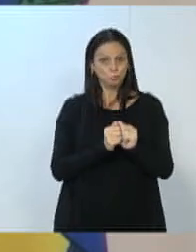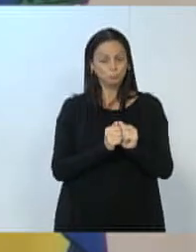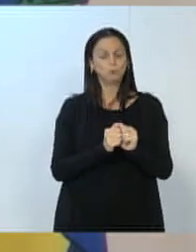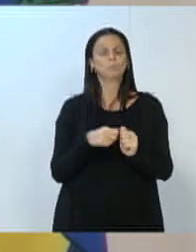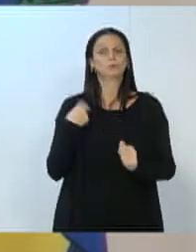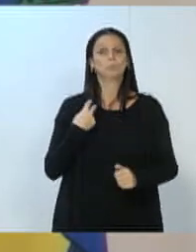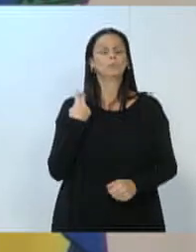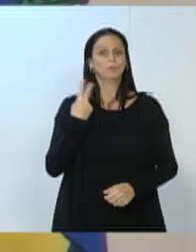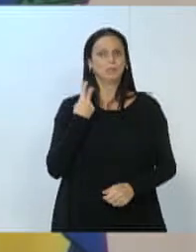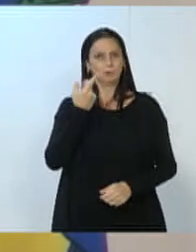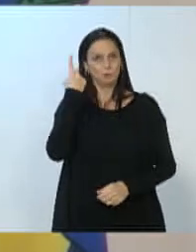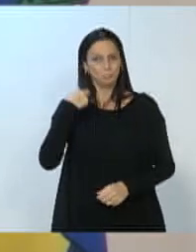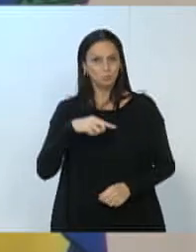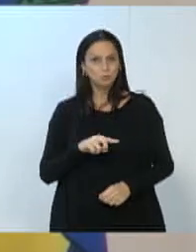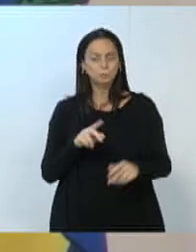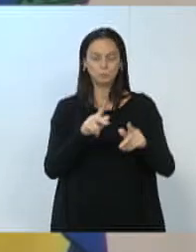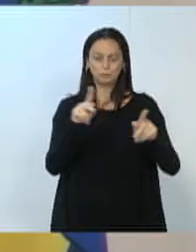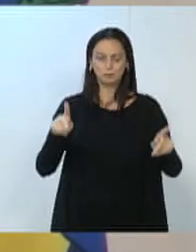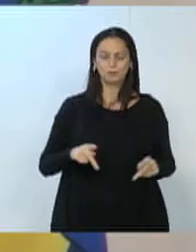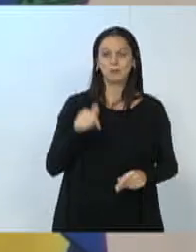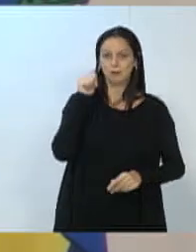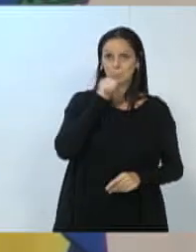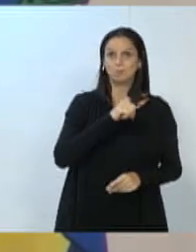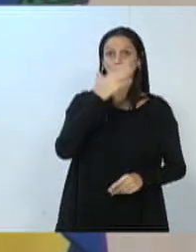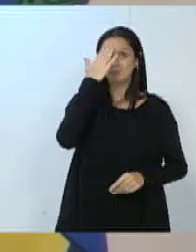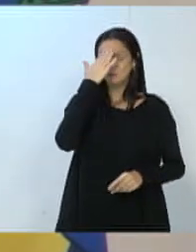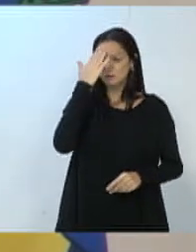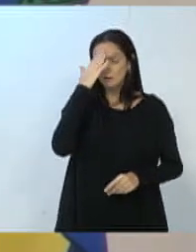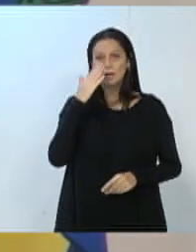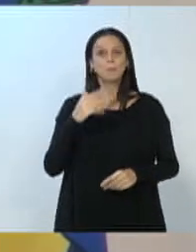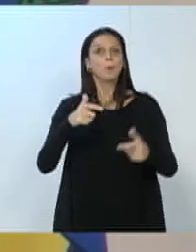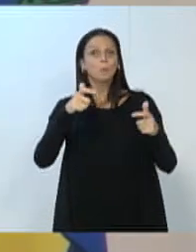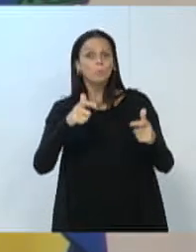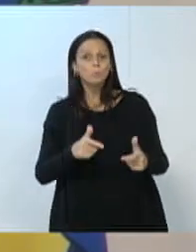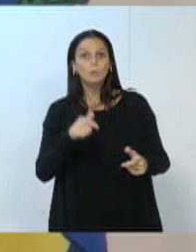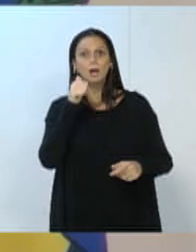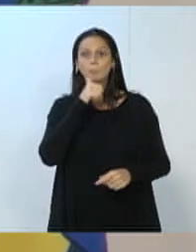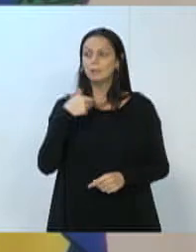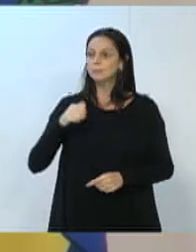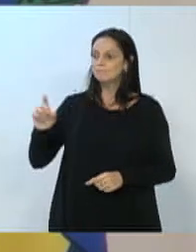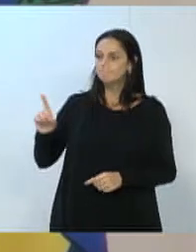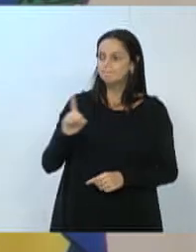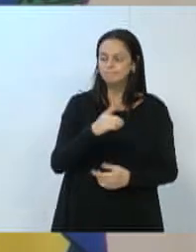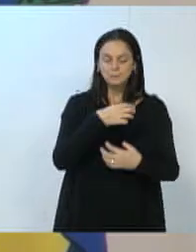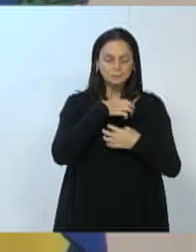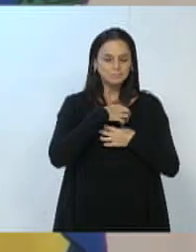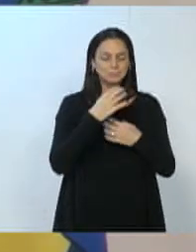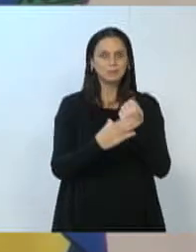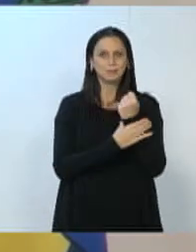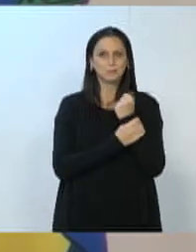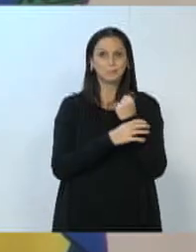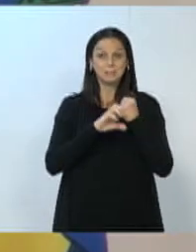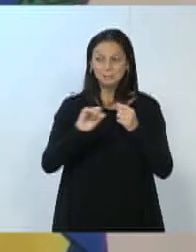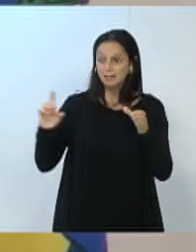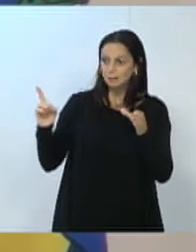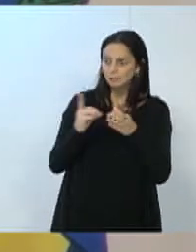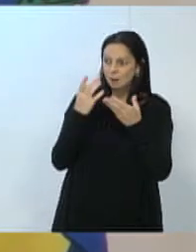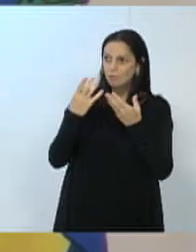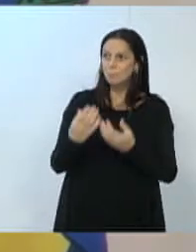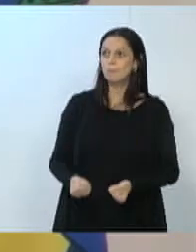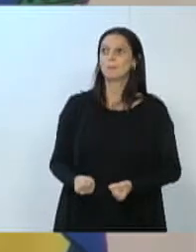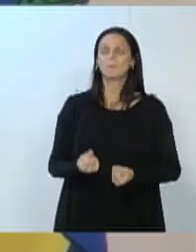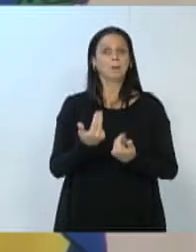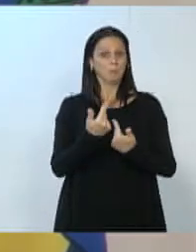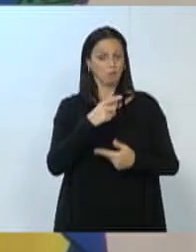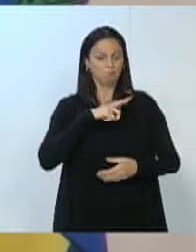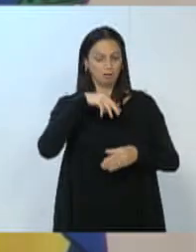um trabalho que a gente sabe que é importante as mulheres se sentirem seguras se elas tiverem um espaço a cor e agora a